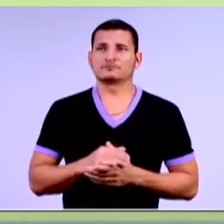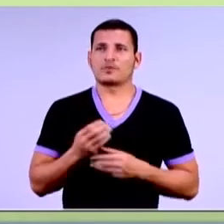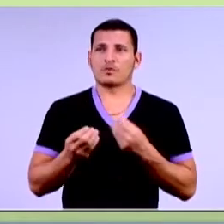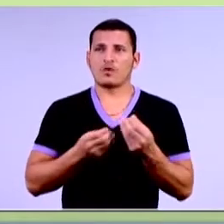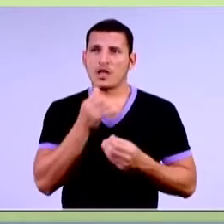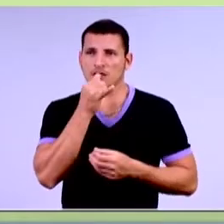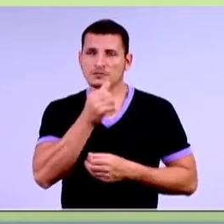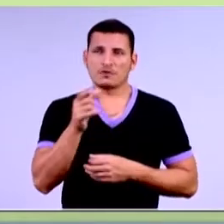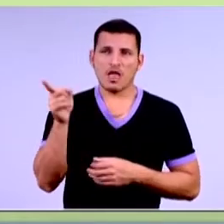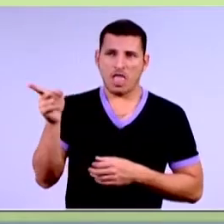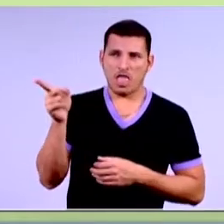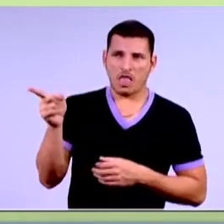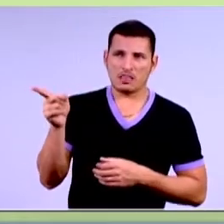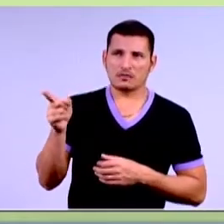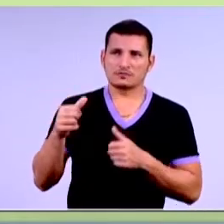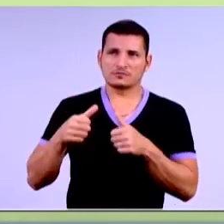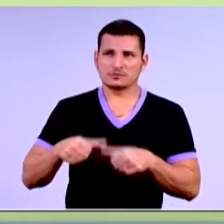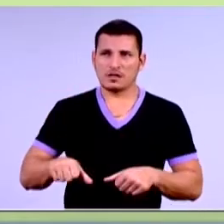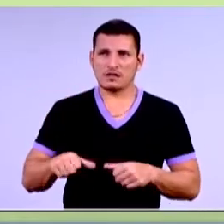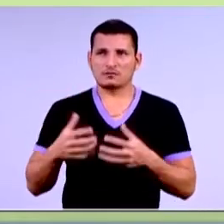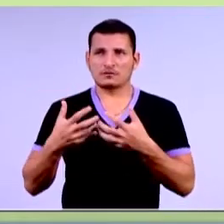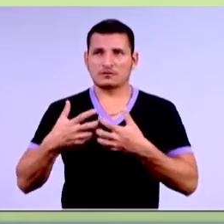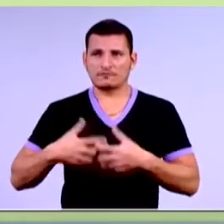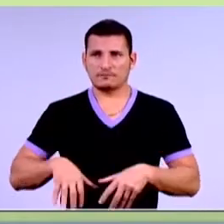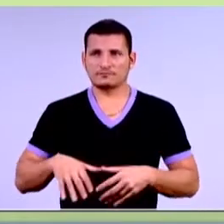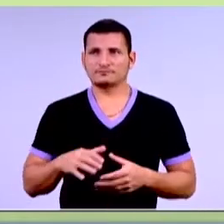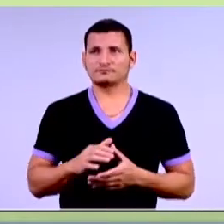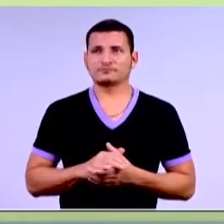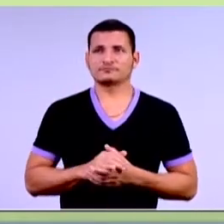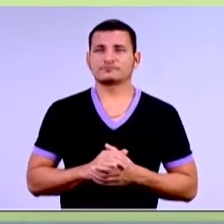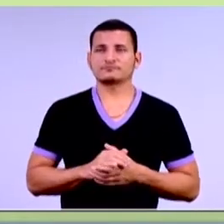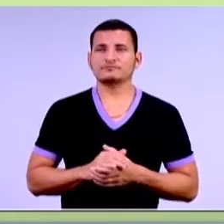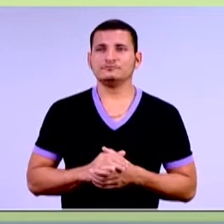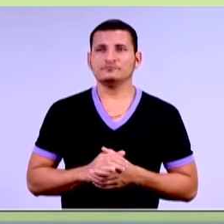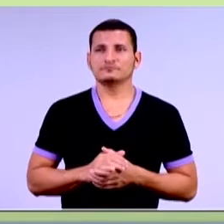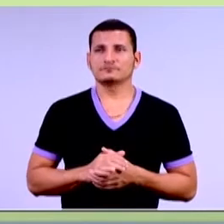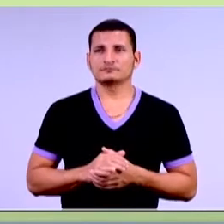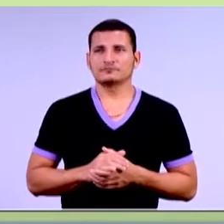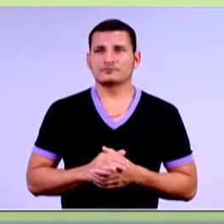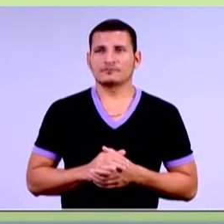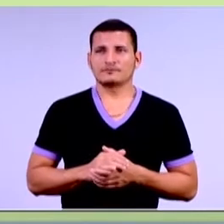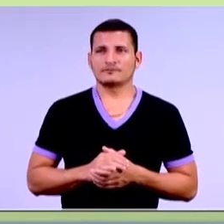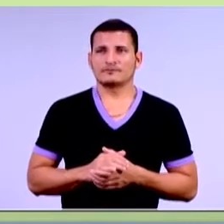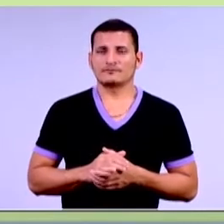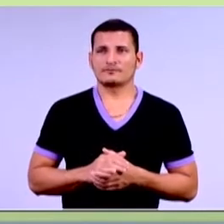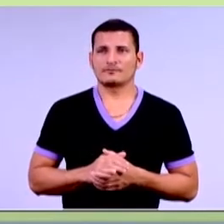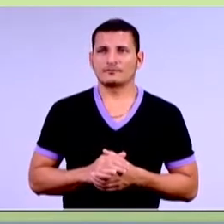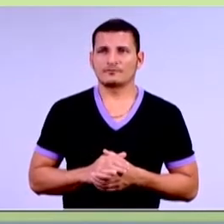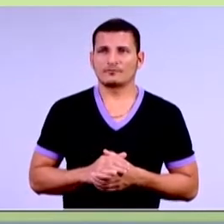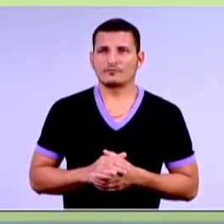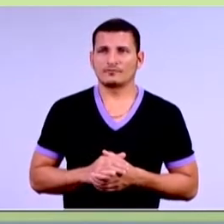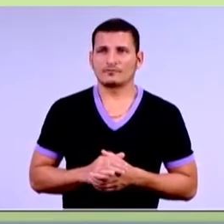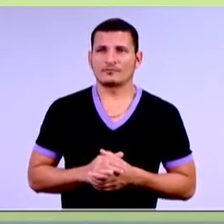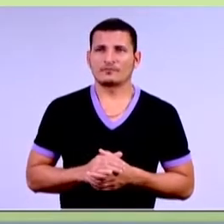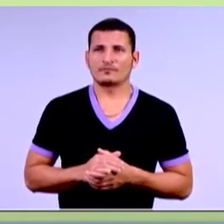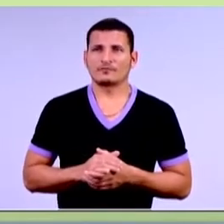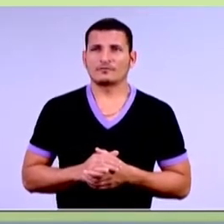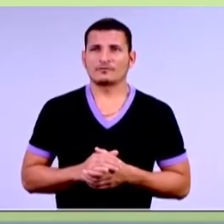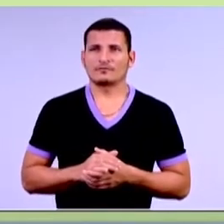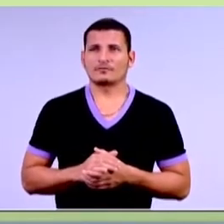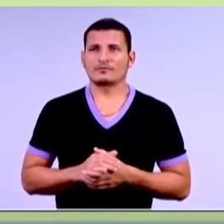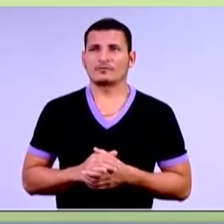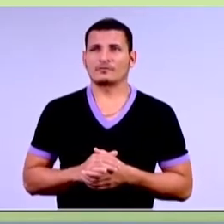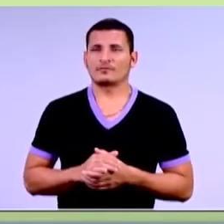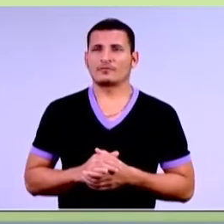ele está no isso então rio a eth estão como eu diria há alguma